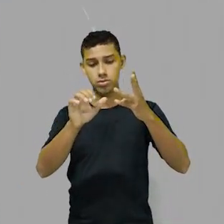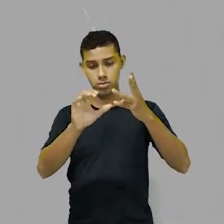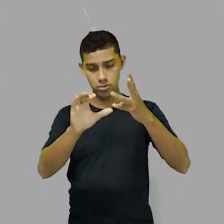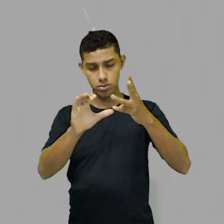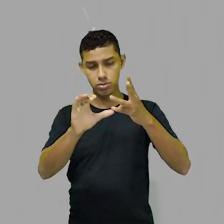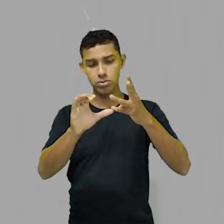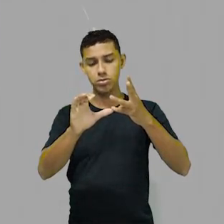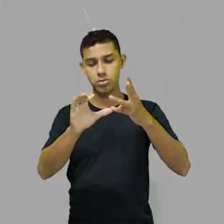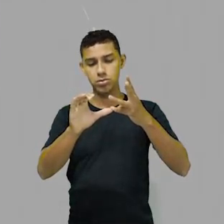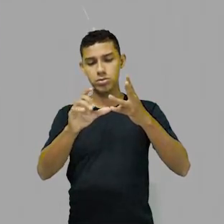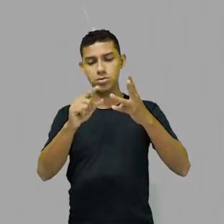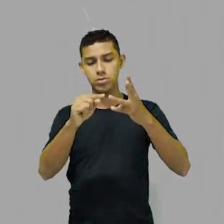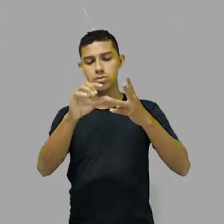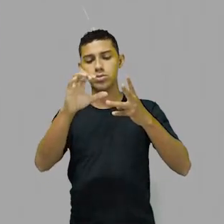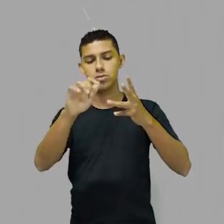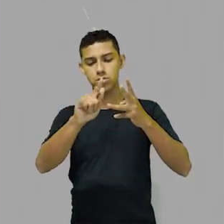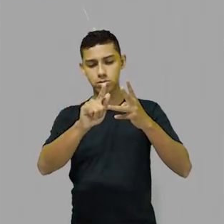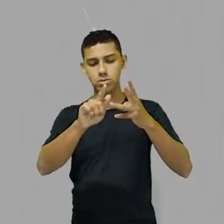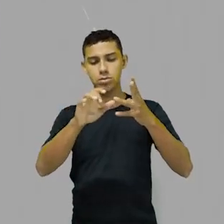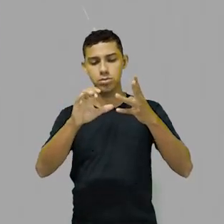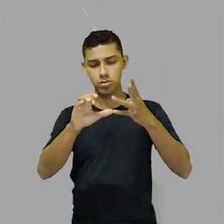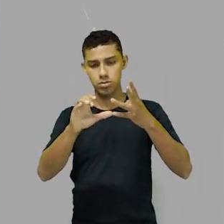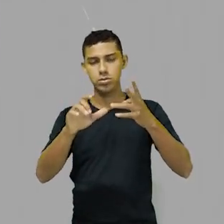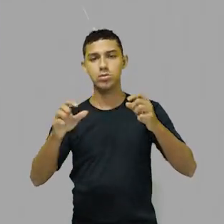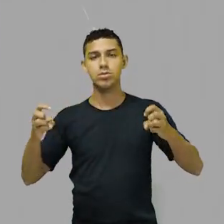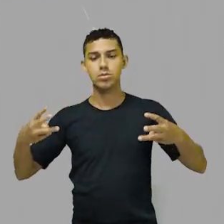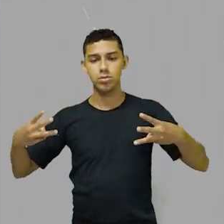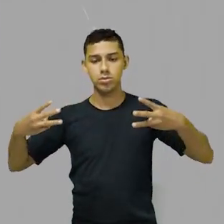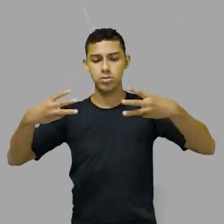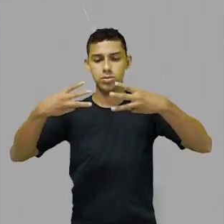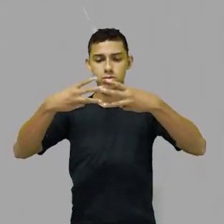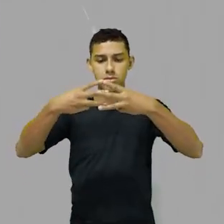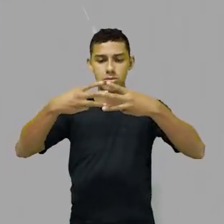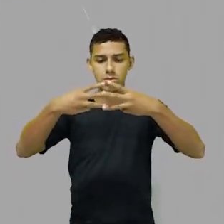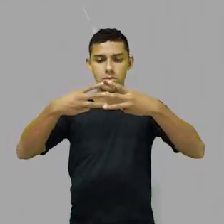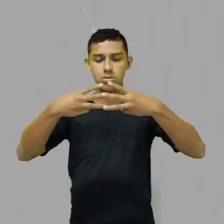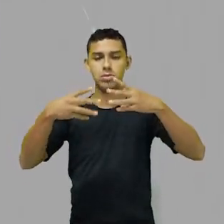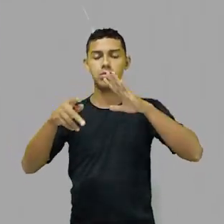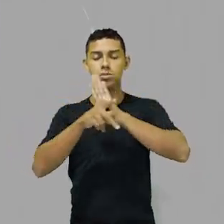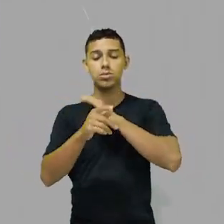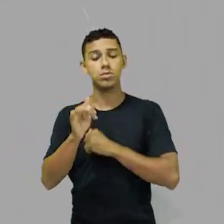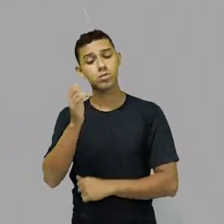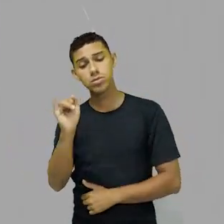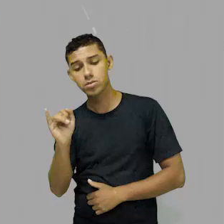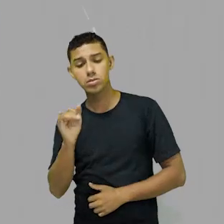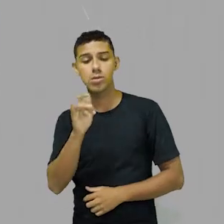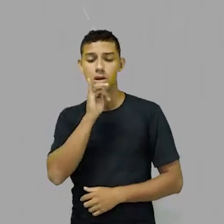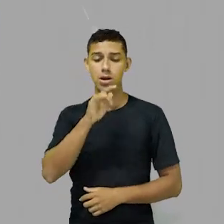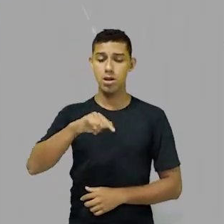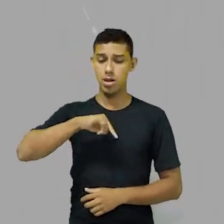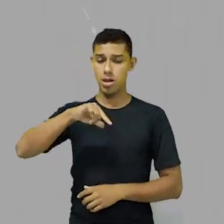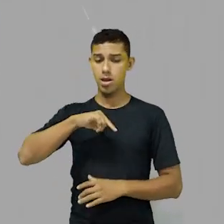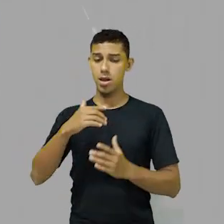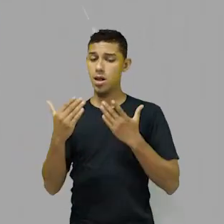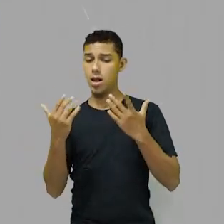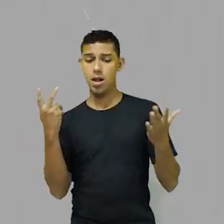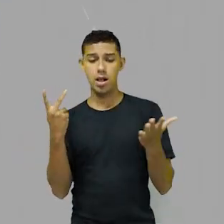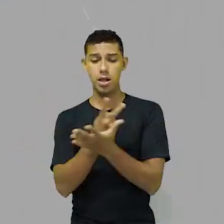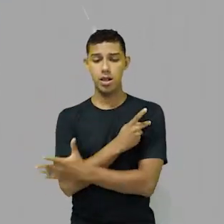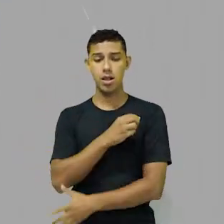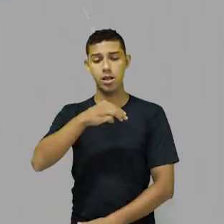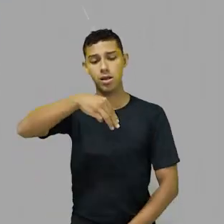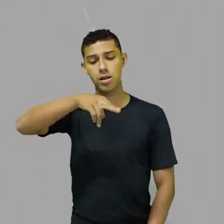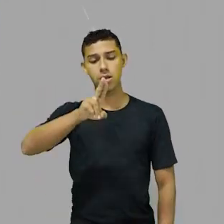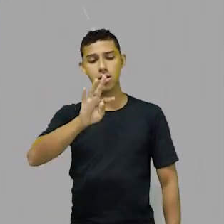liga somente com citosina, ok? Se tiver um pareamento desse errado, vai gerar o que a gente chama de